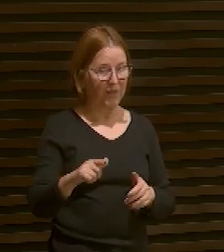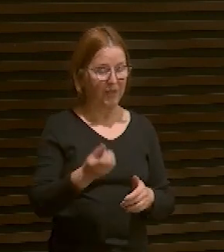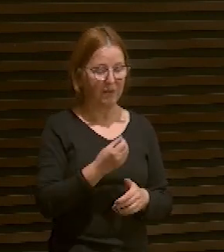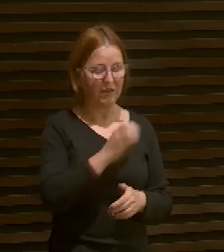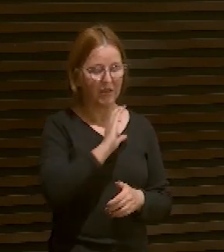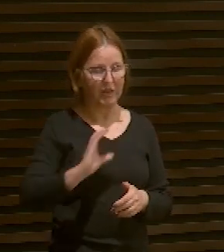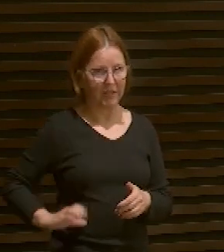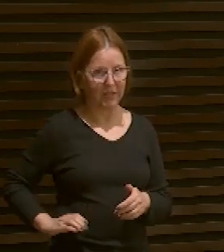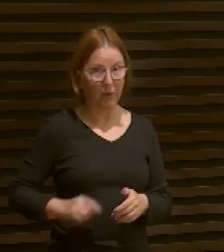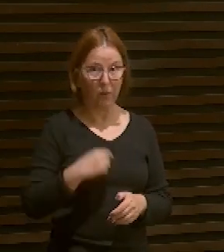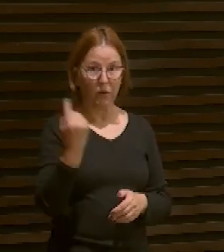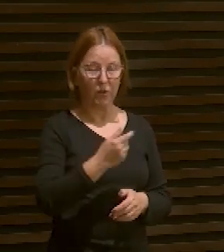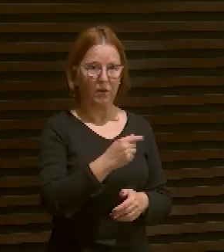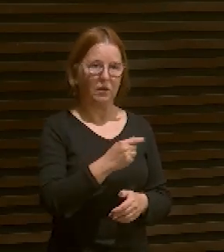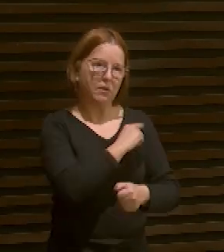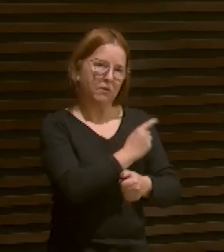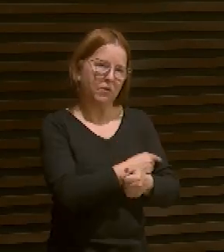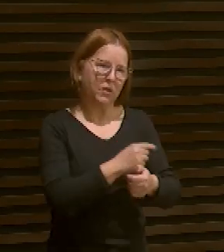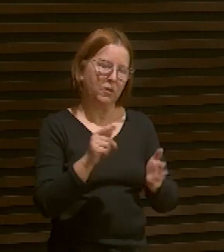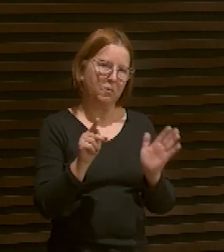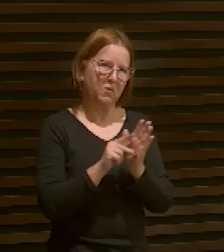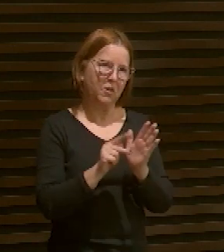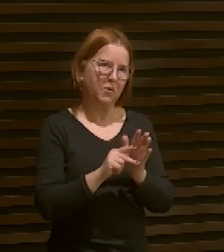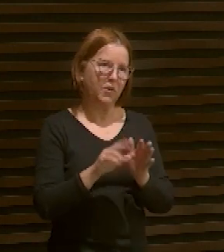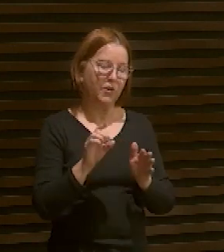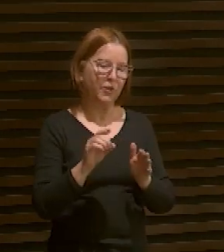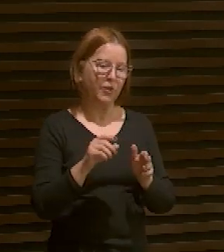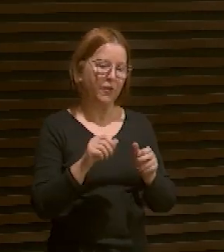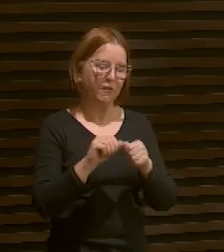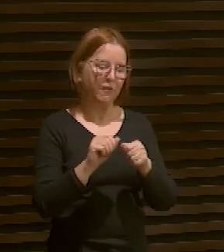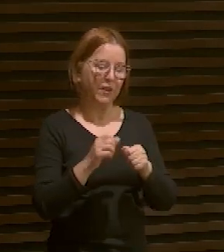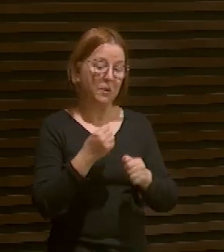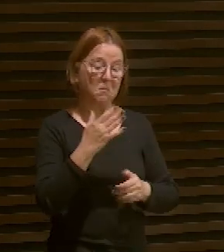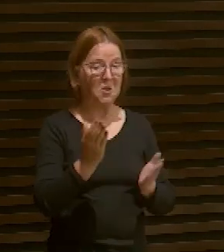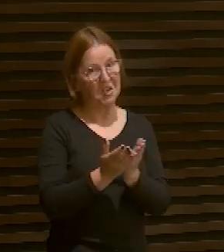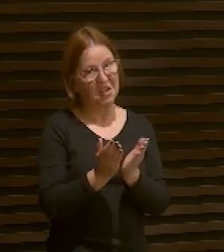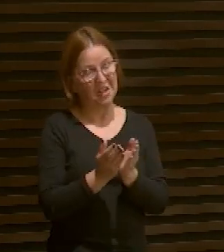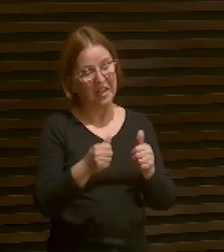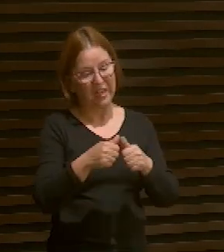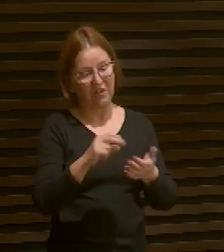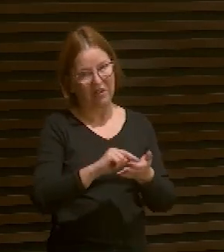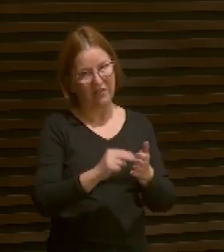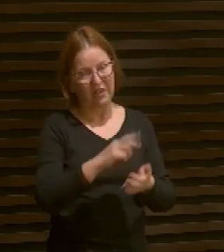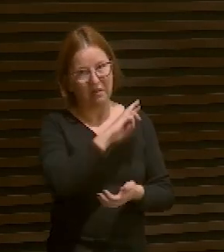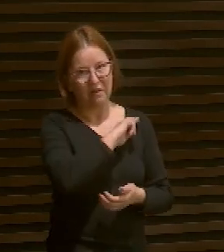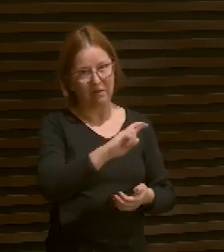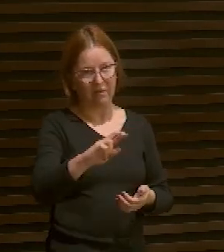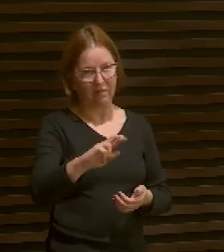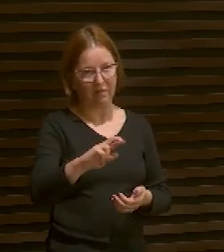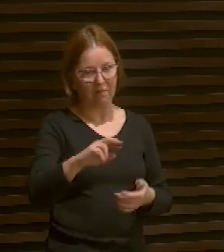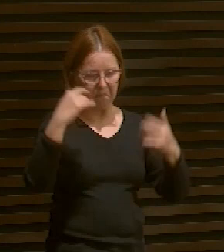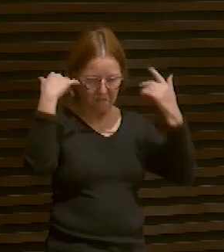nosso esforço próprio só nos faz bons cristãos. Esse é o significado da religião, do